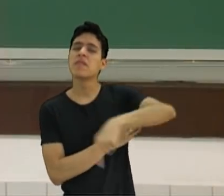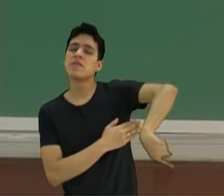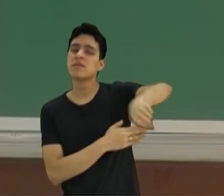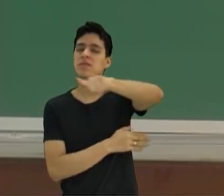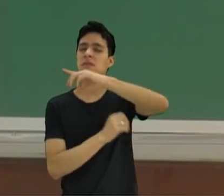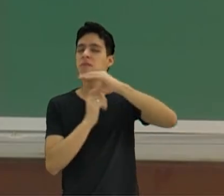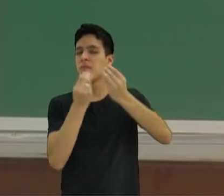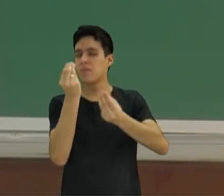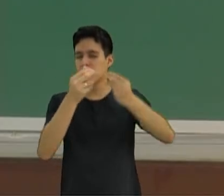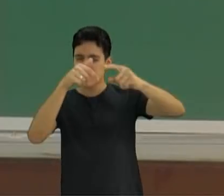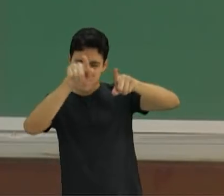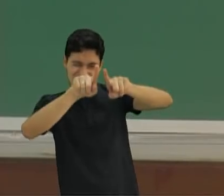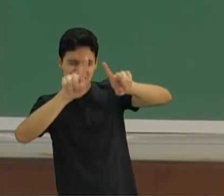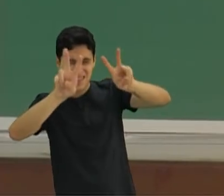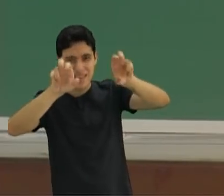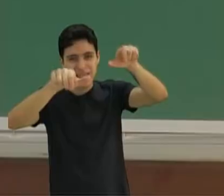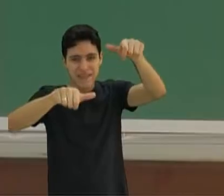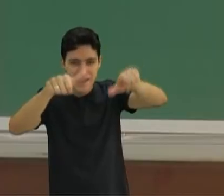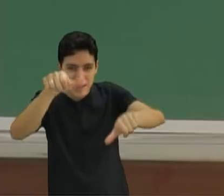lá.